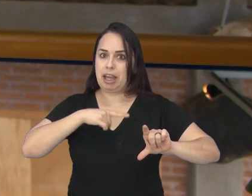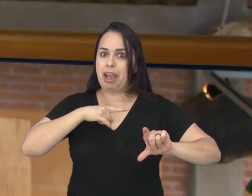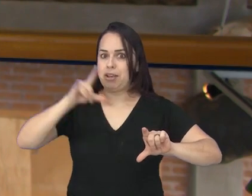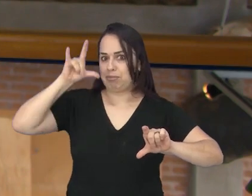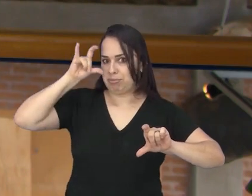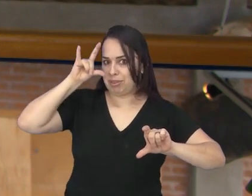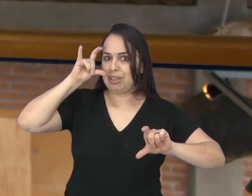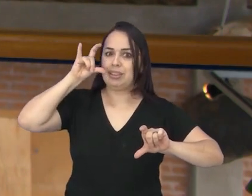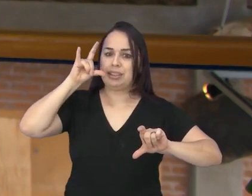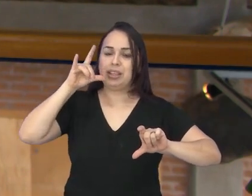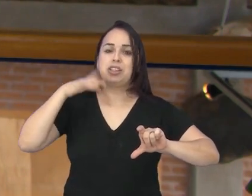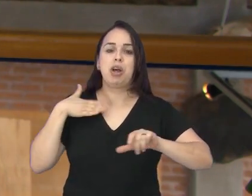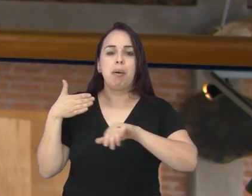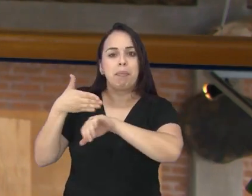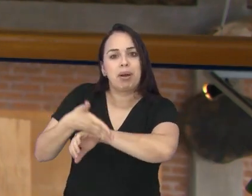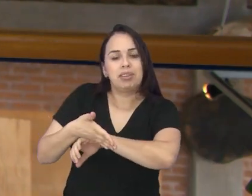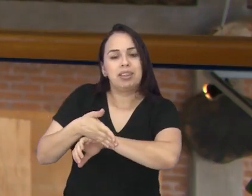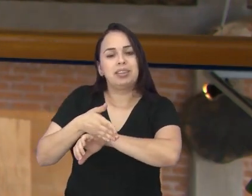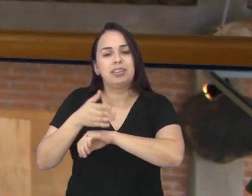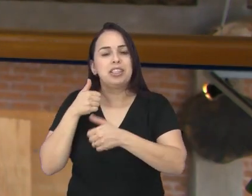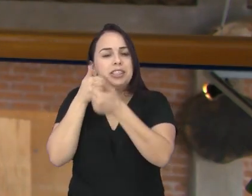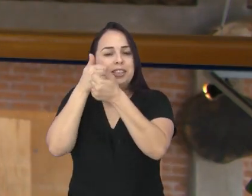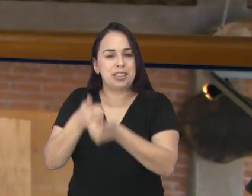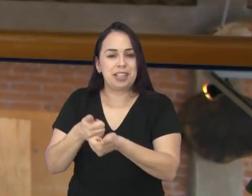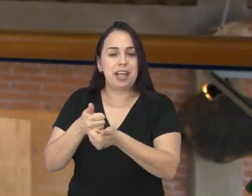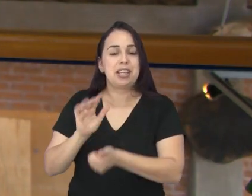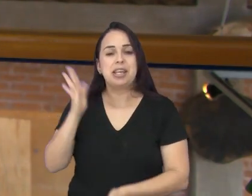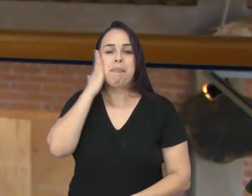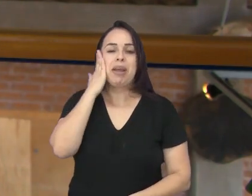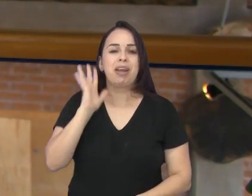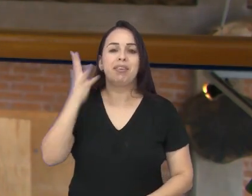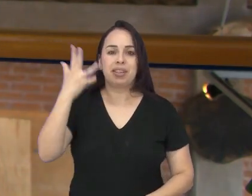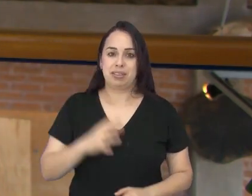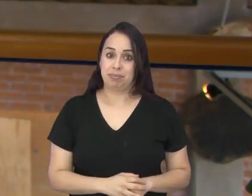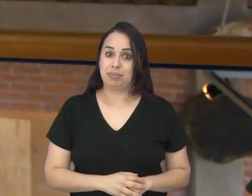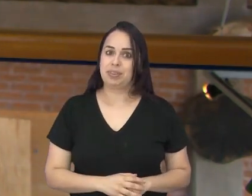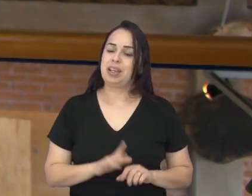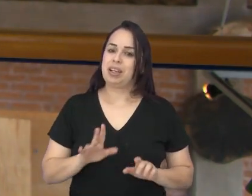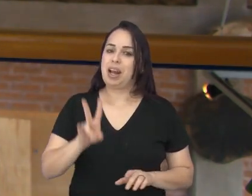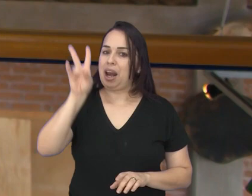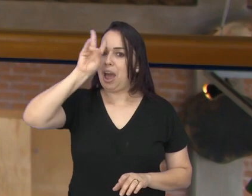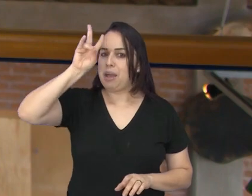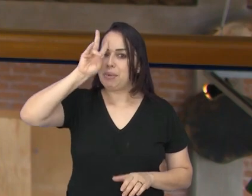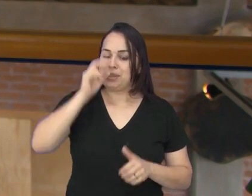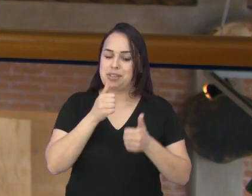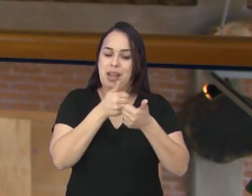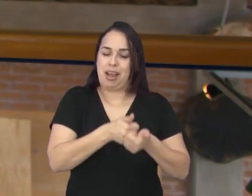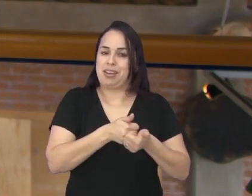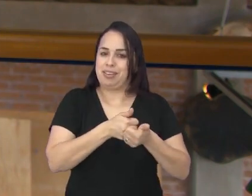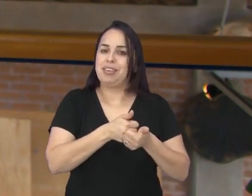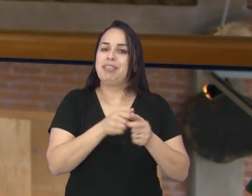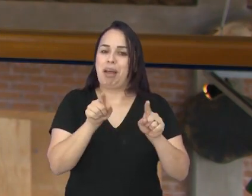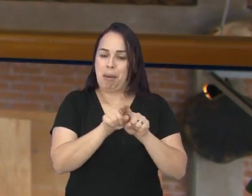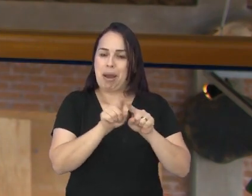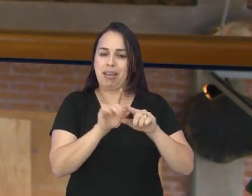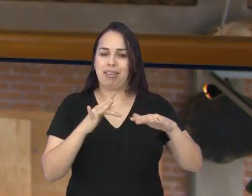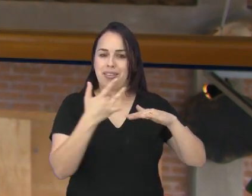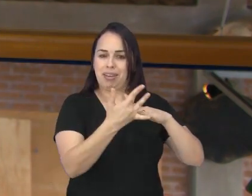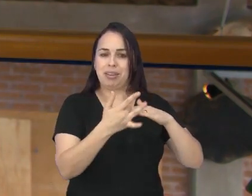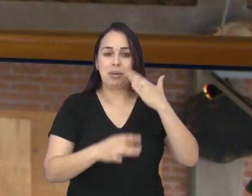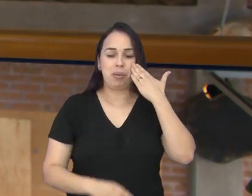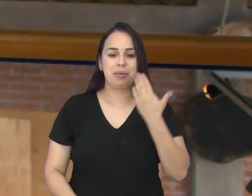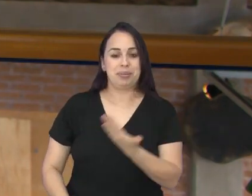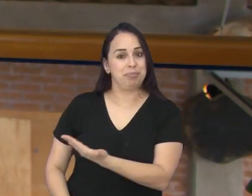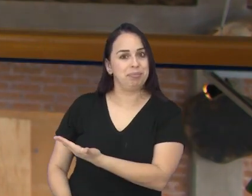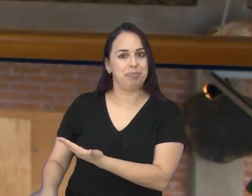deles aí durante todo o programa. É só seguir e saber o que está acontecendo para vir participar. Aliás, não esquece de seguir a gente também nas redes sociais.